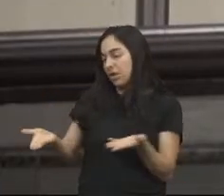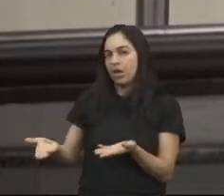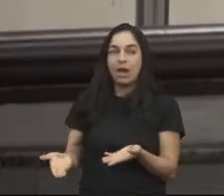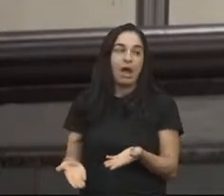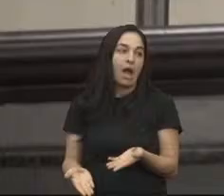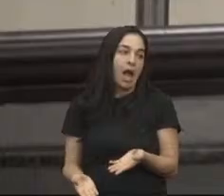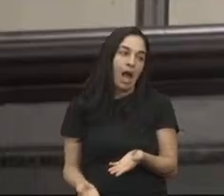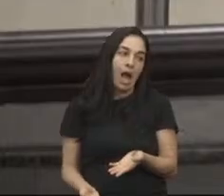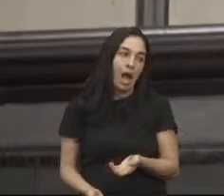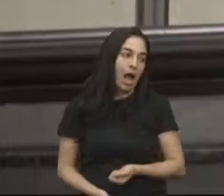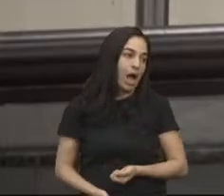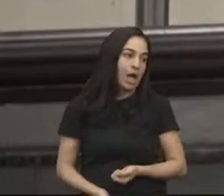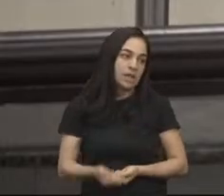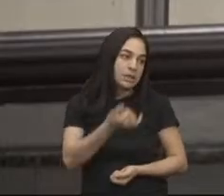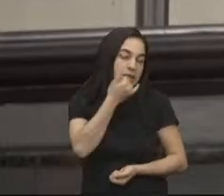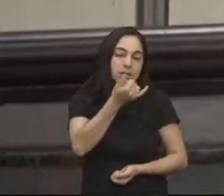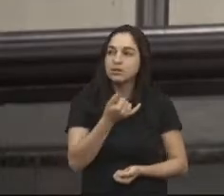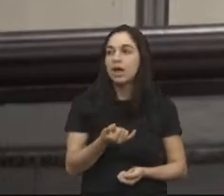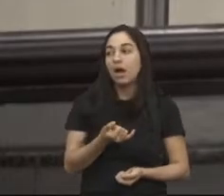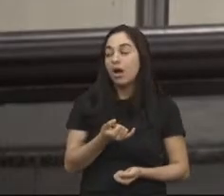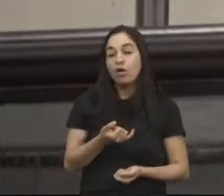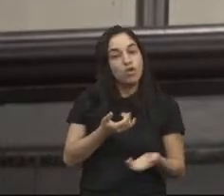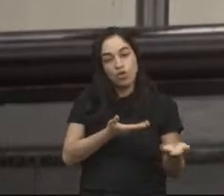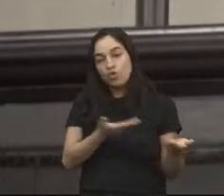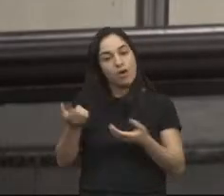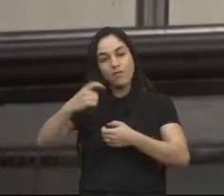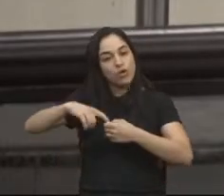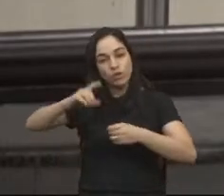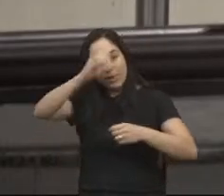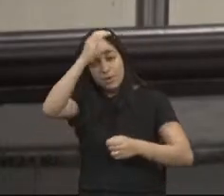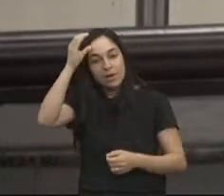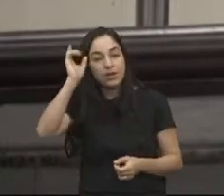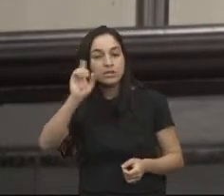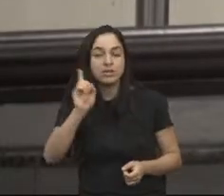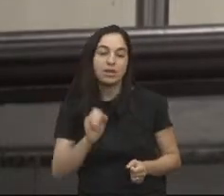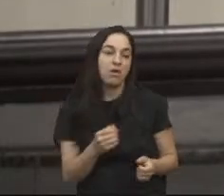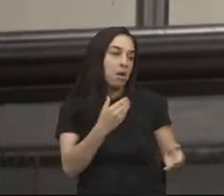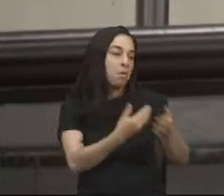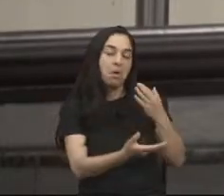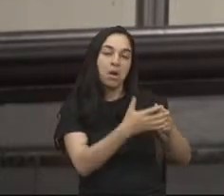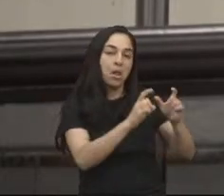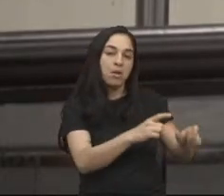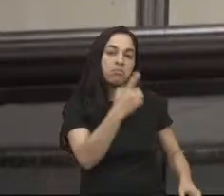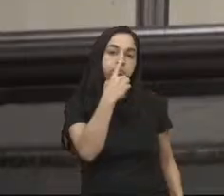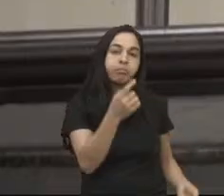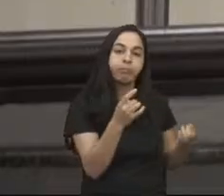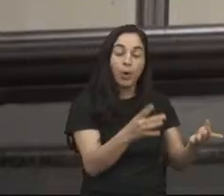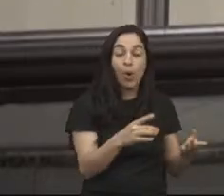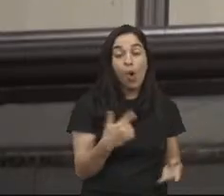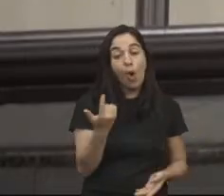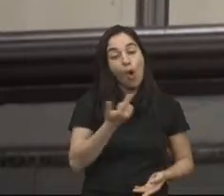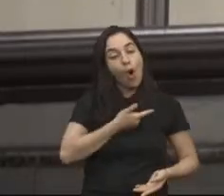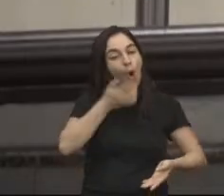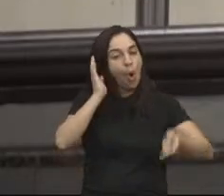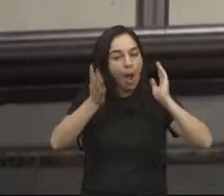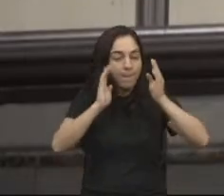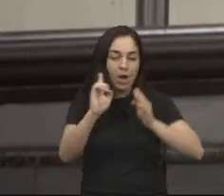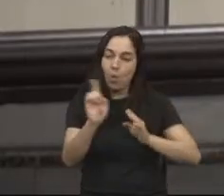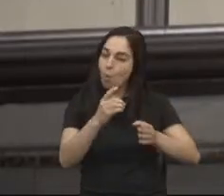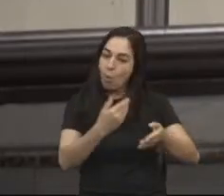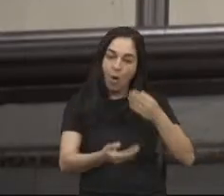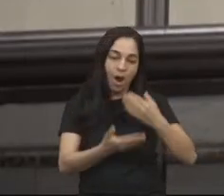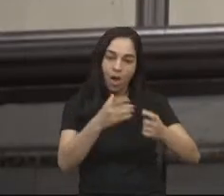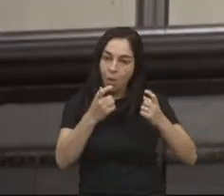cara vai chegar em qualquer lugar e vai jogar. Um caminhão grande, que nem os nossos, não vai estar jogando entulho em qualquer lugar. É visível, é